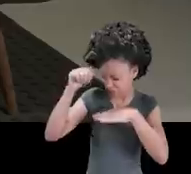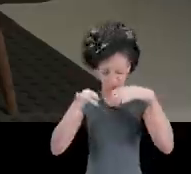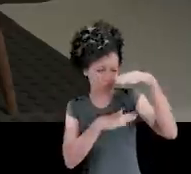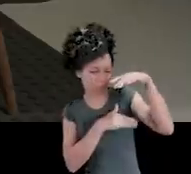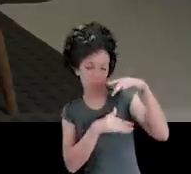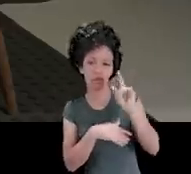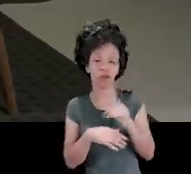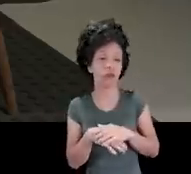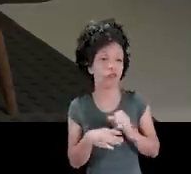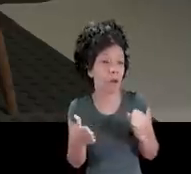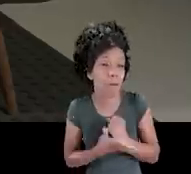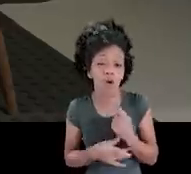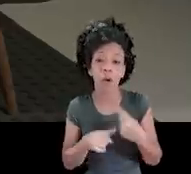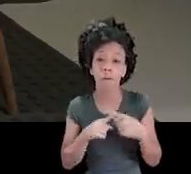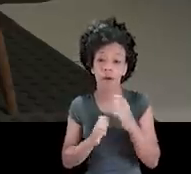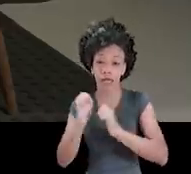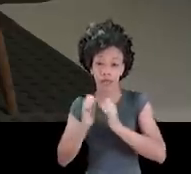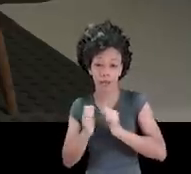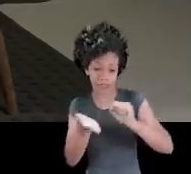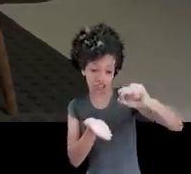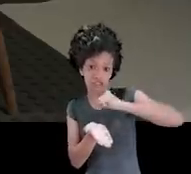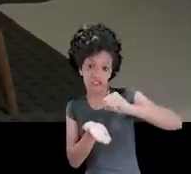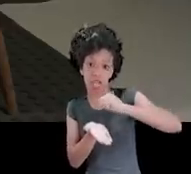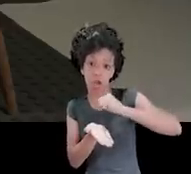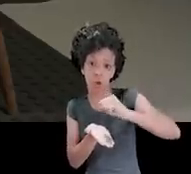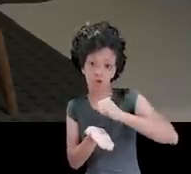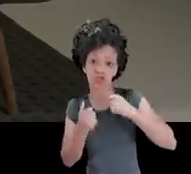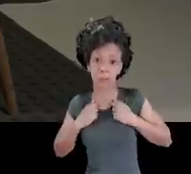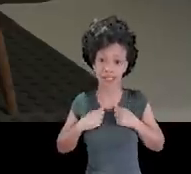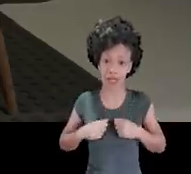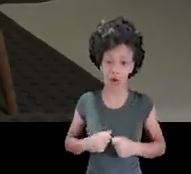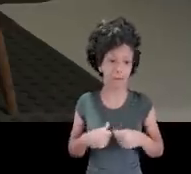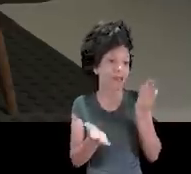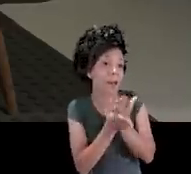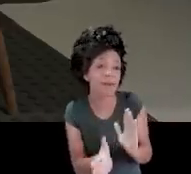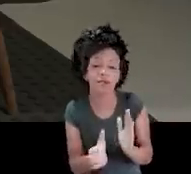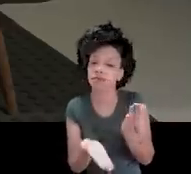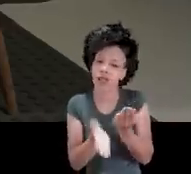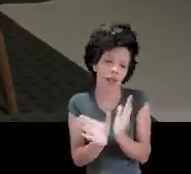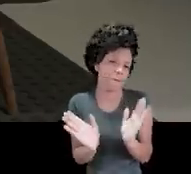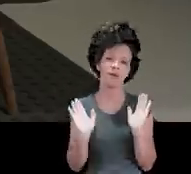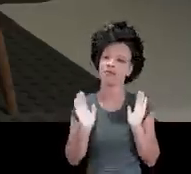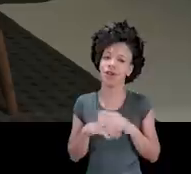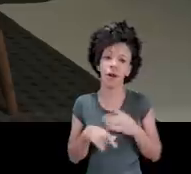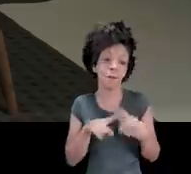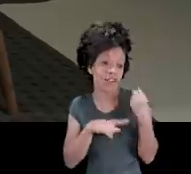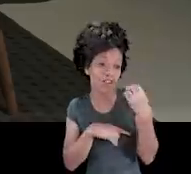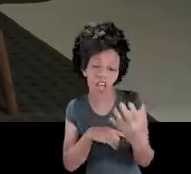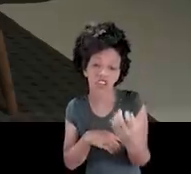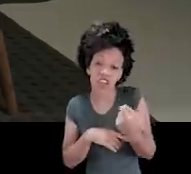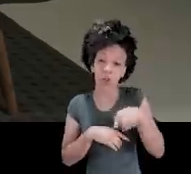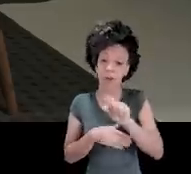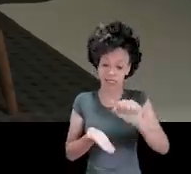sabe fica... Quem tá puto com isso? A indústria de ferro de passar. A indústria de ferro está de passar... Acabando. Você... Está acabando, acabando, porque você viaja sem ferro de